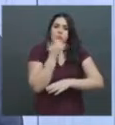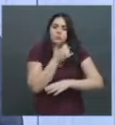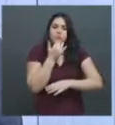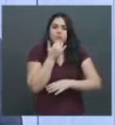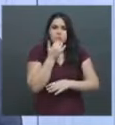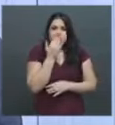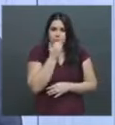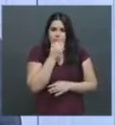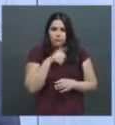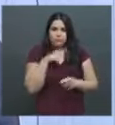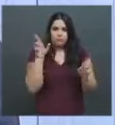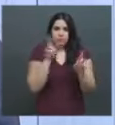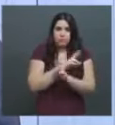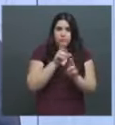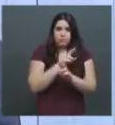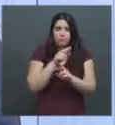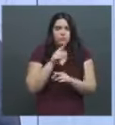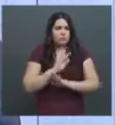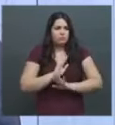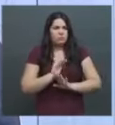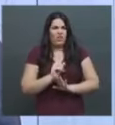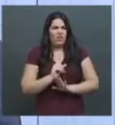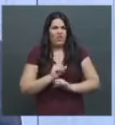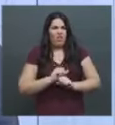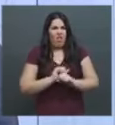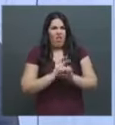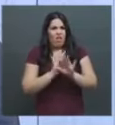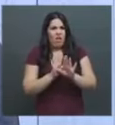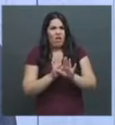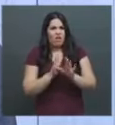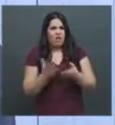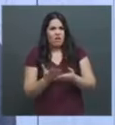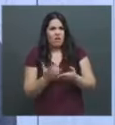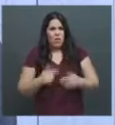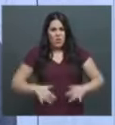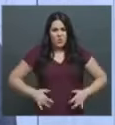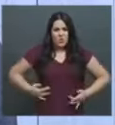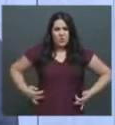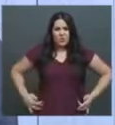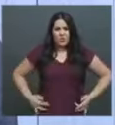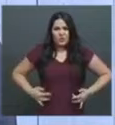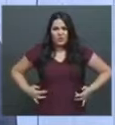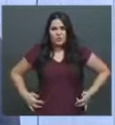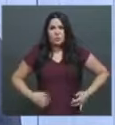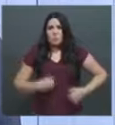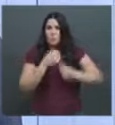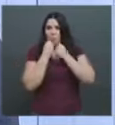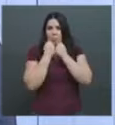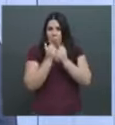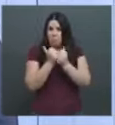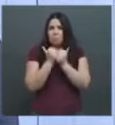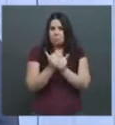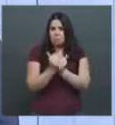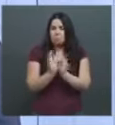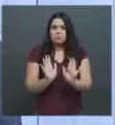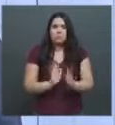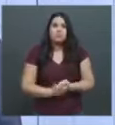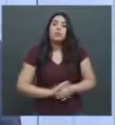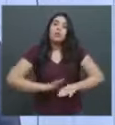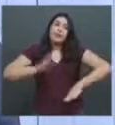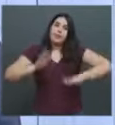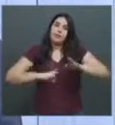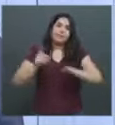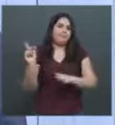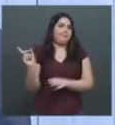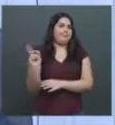urinando muito claro, então meu rim agora deve estar muito bom. E às vezes não é bem